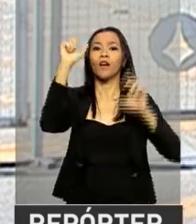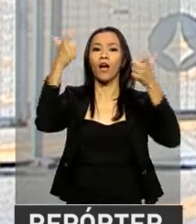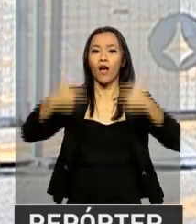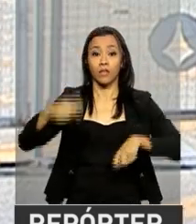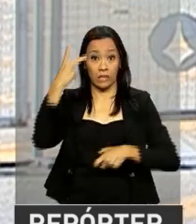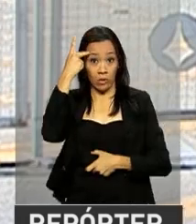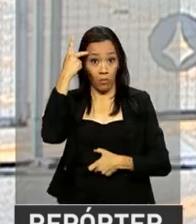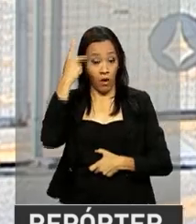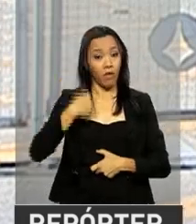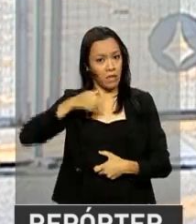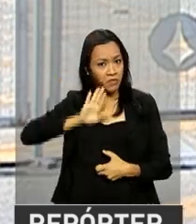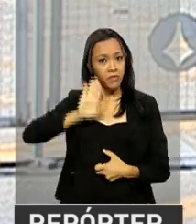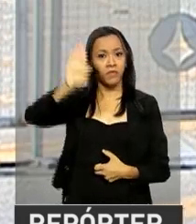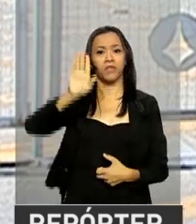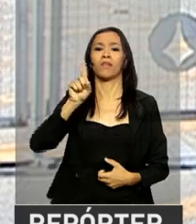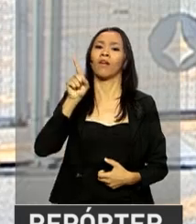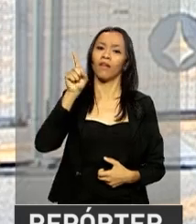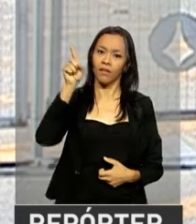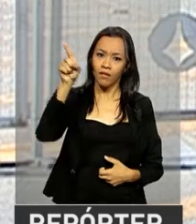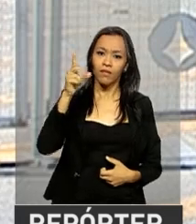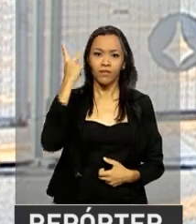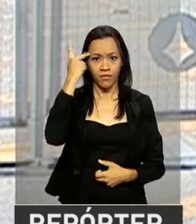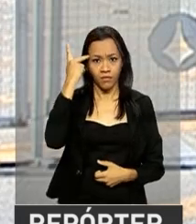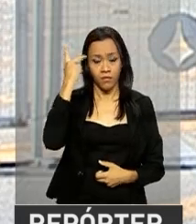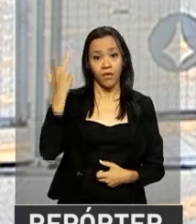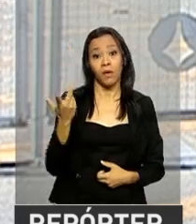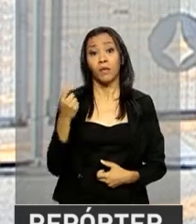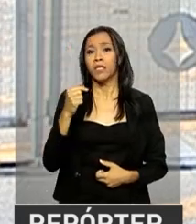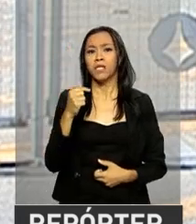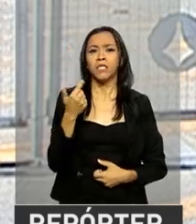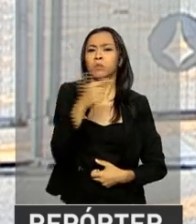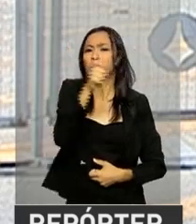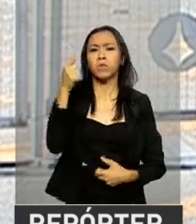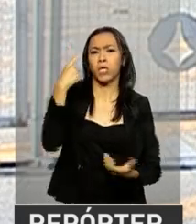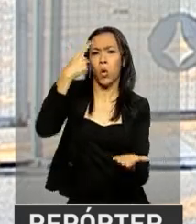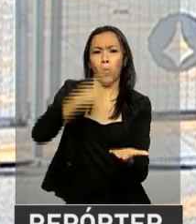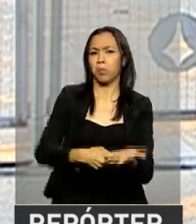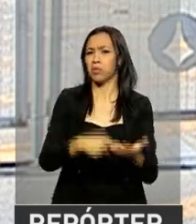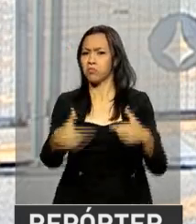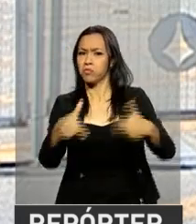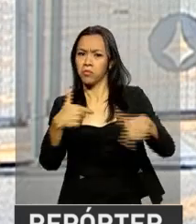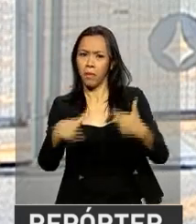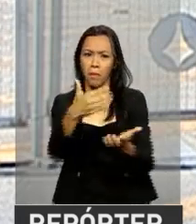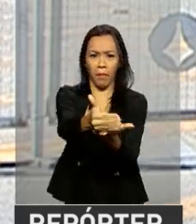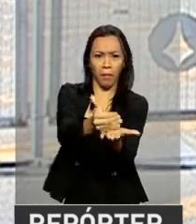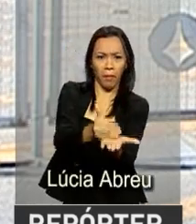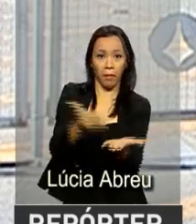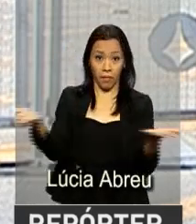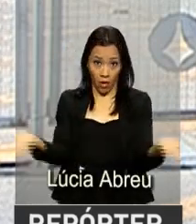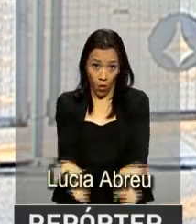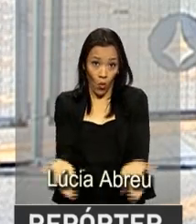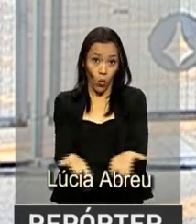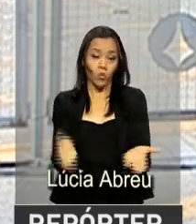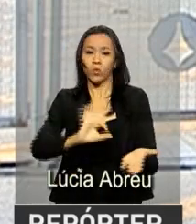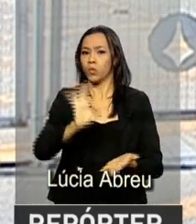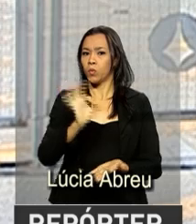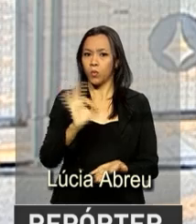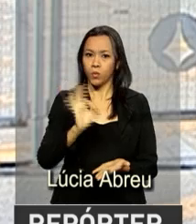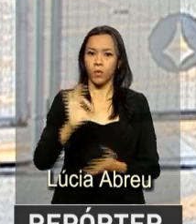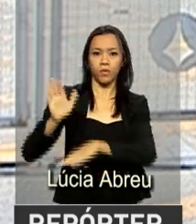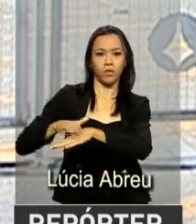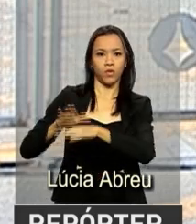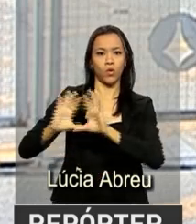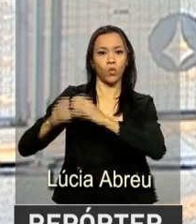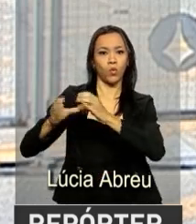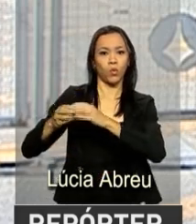ele passa esse feriado de Corpus crist em São Paulo e não tem compromissos oficiais previsto para hoje segundo a equipe de